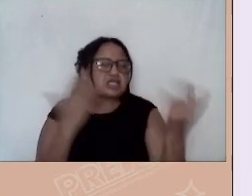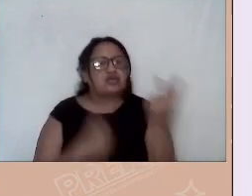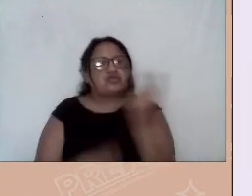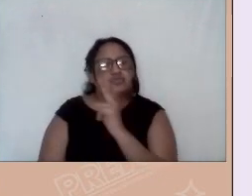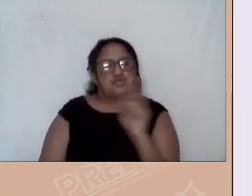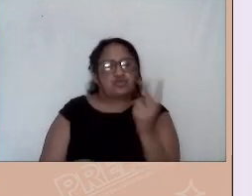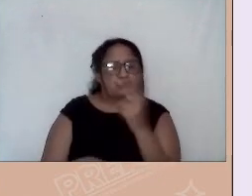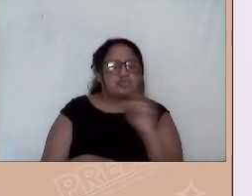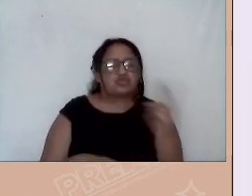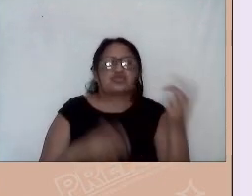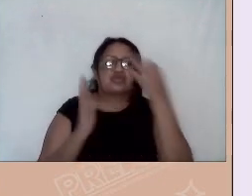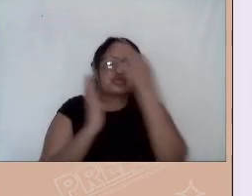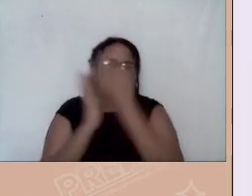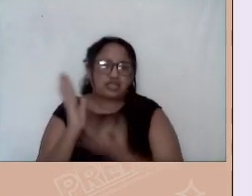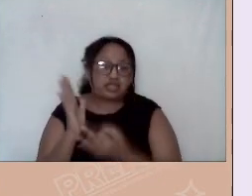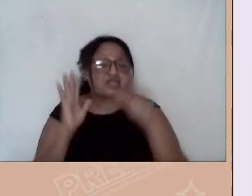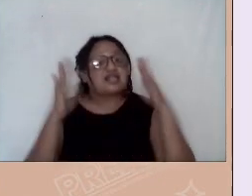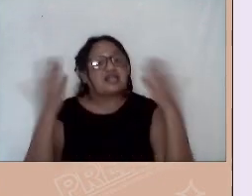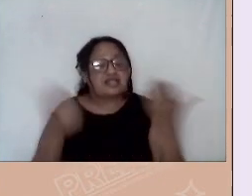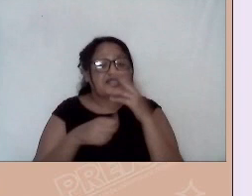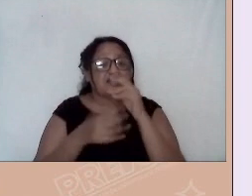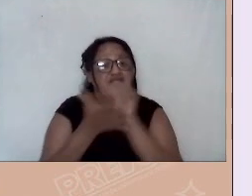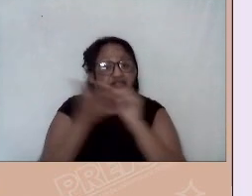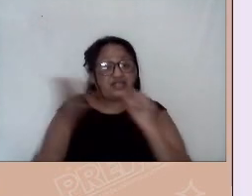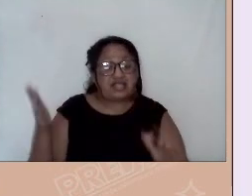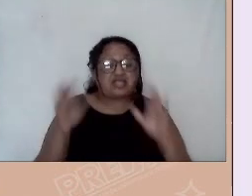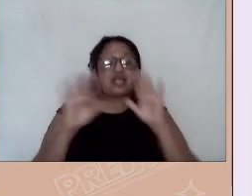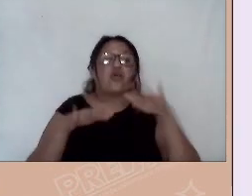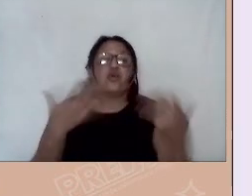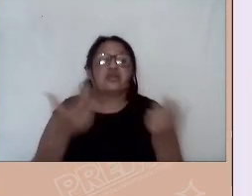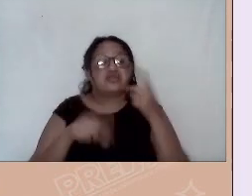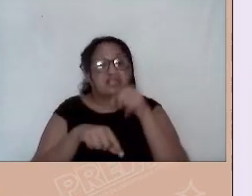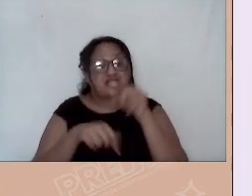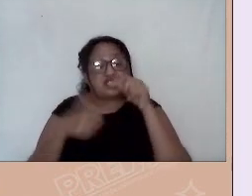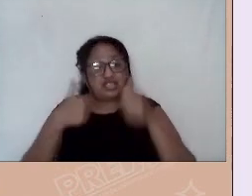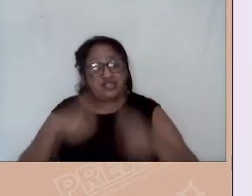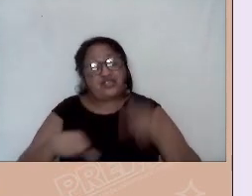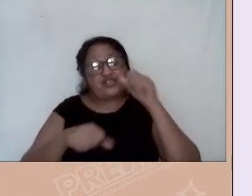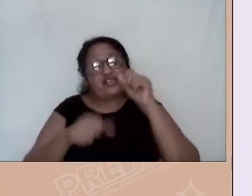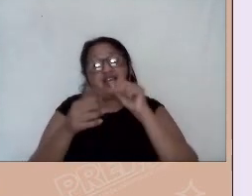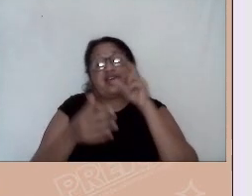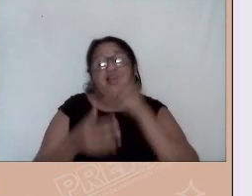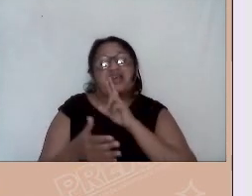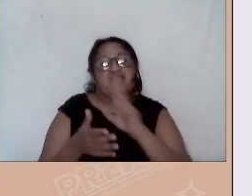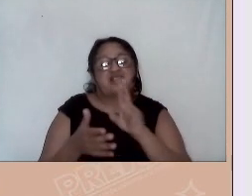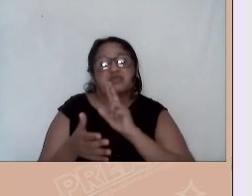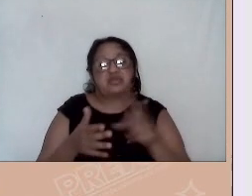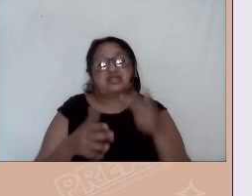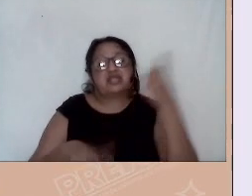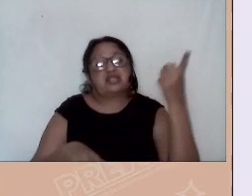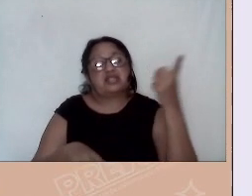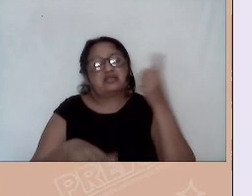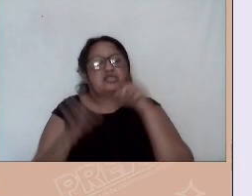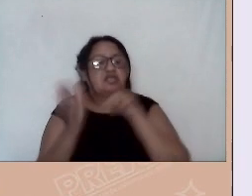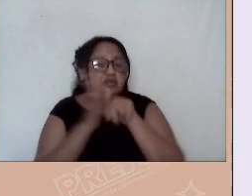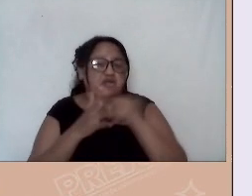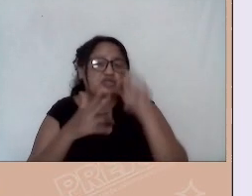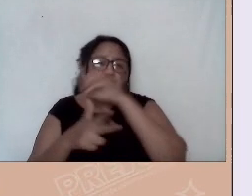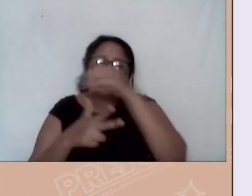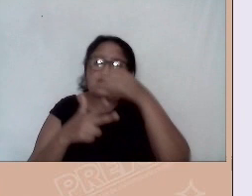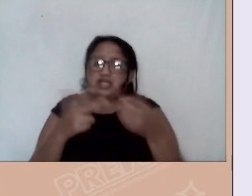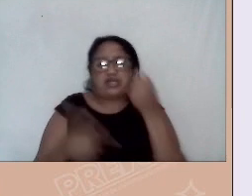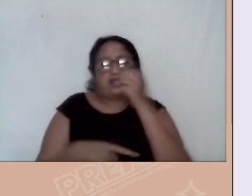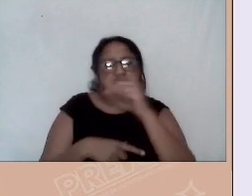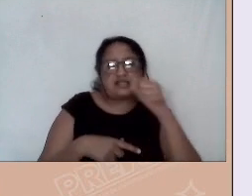exercício na hora que você estiver resolvendo as questões do ENEM do SSA e outras questões aí de outros vestibulares se você precisar